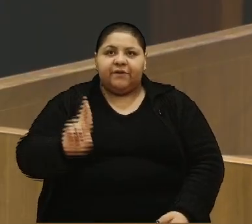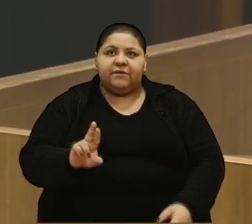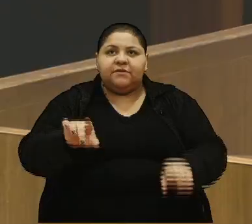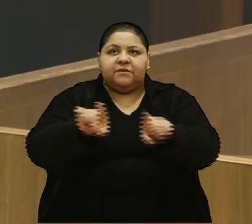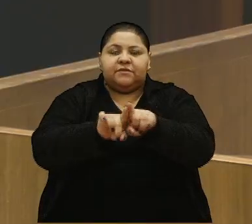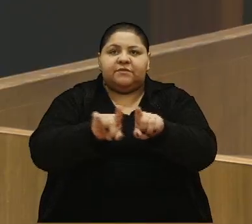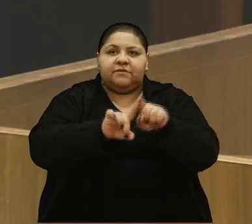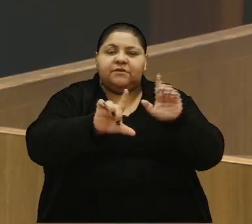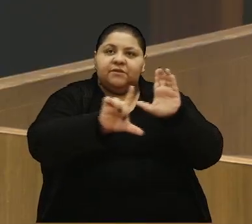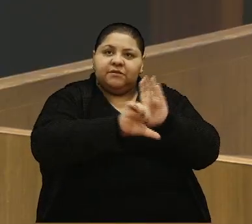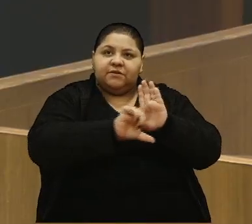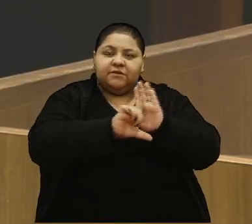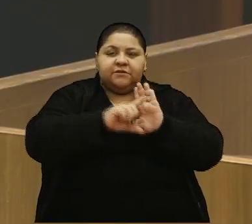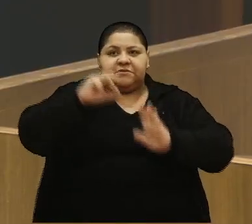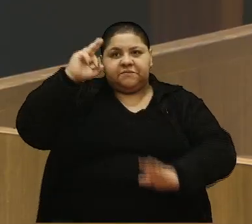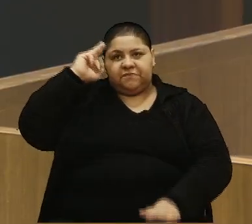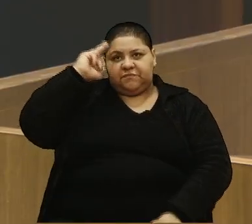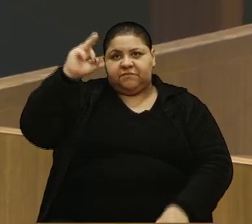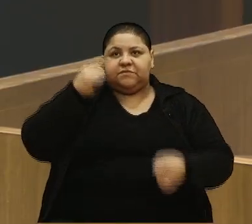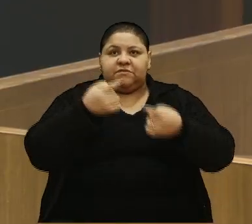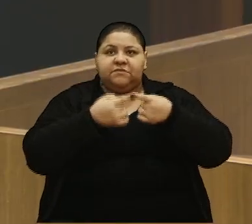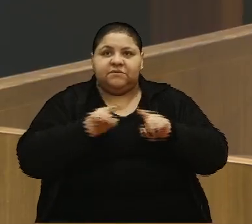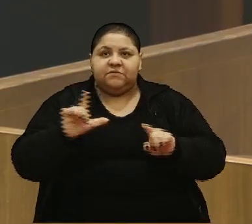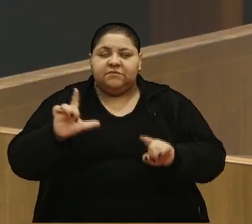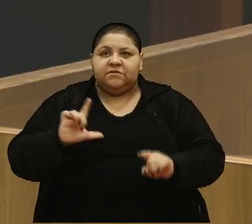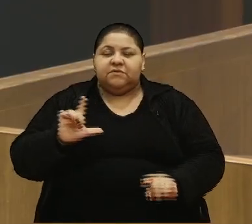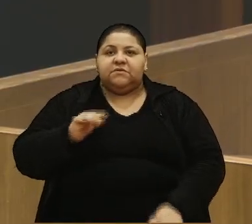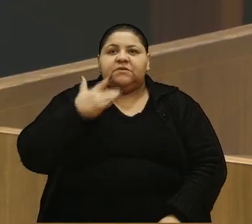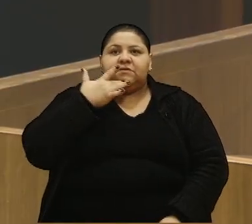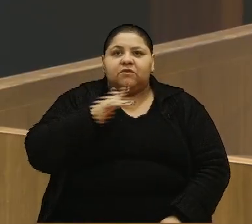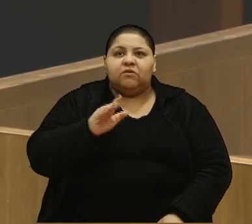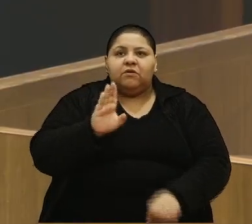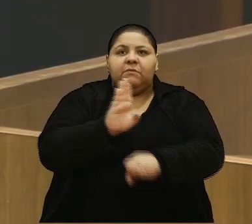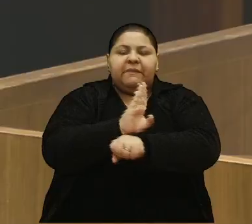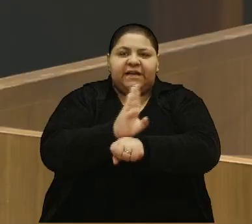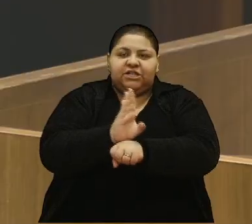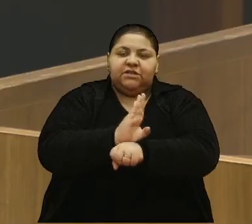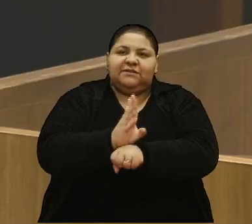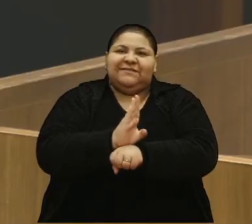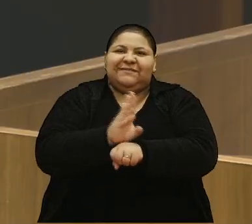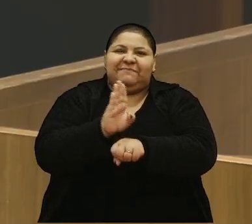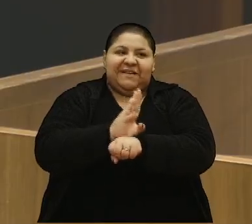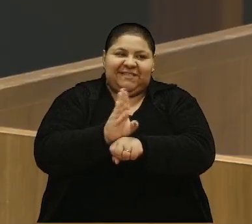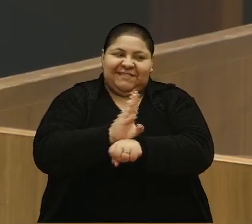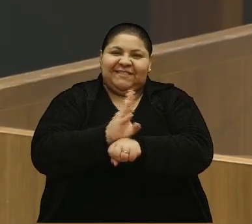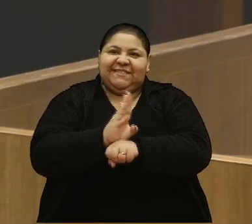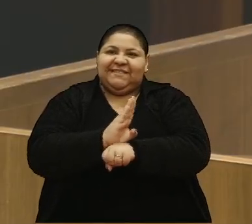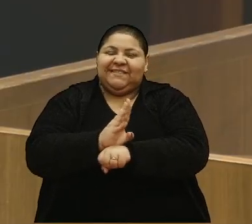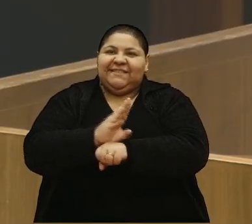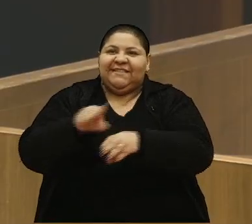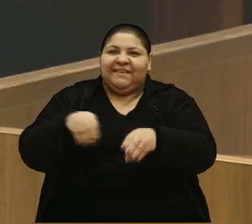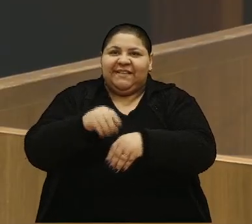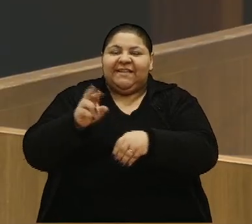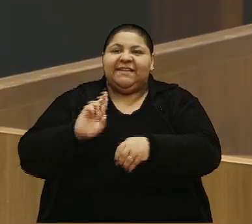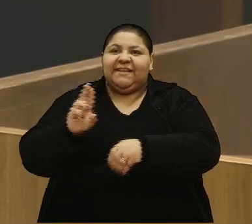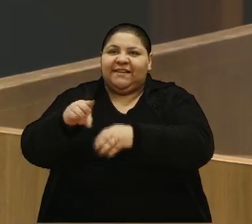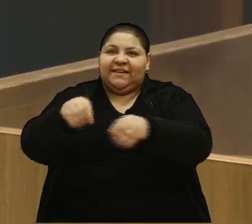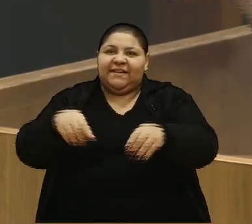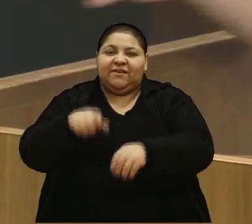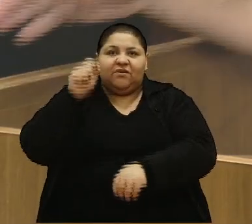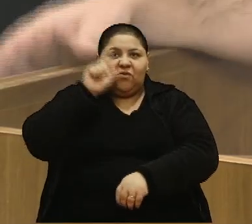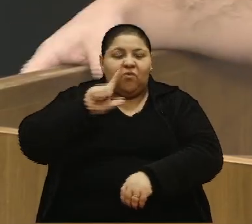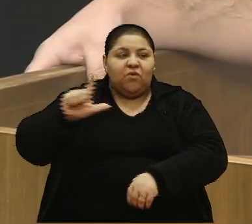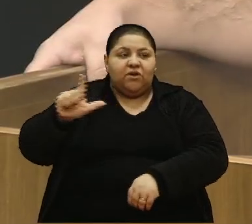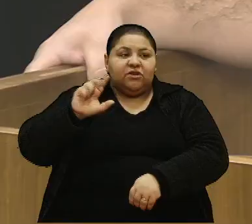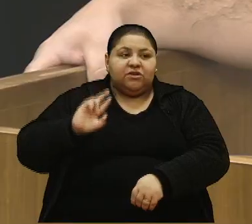também a lei do escotismo, mas aqui tem a cor bege, que é areia, o mar, que representa a cor azul, e o branco a